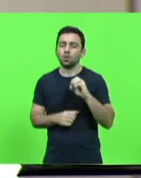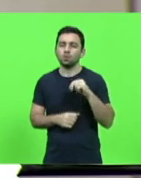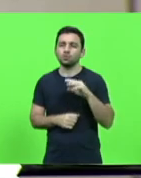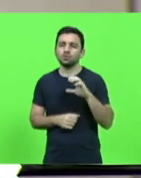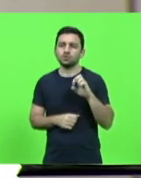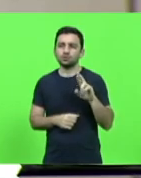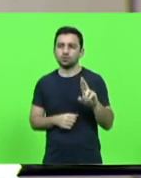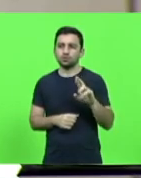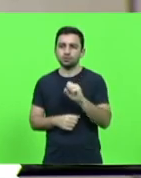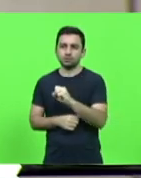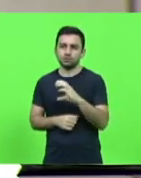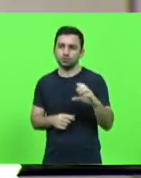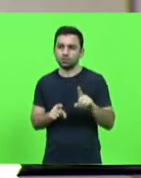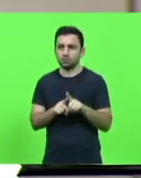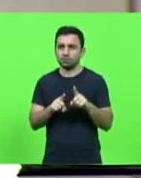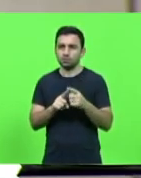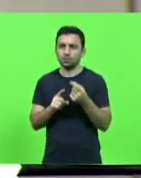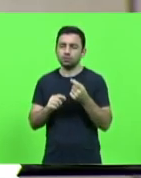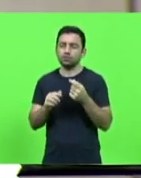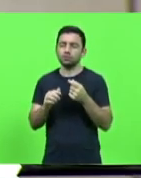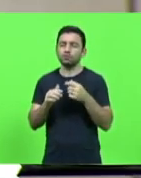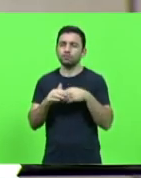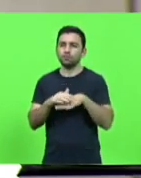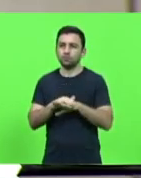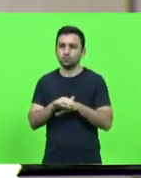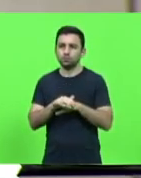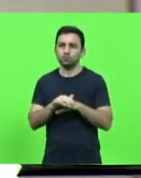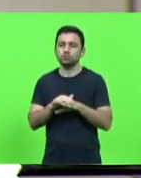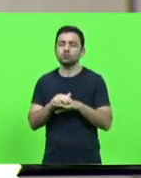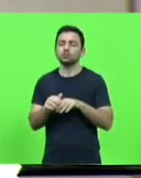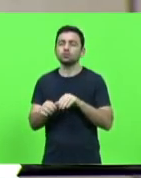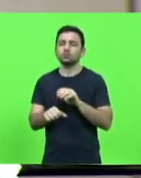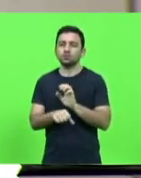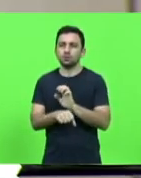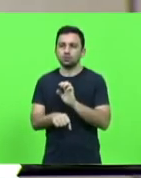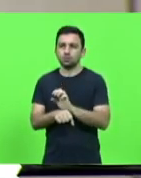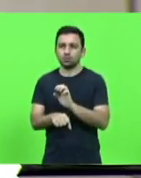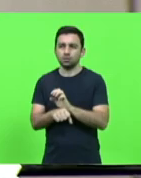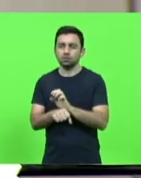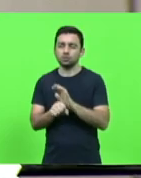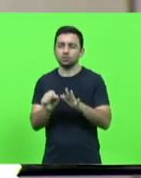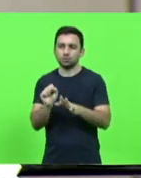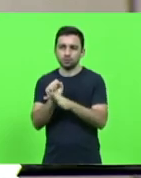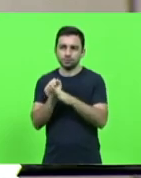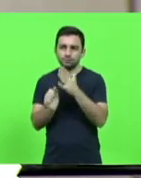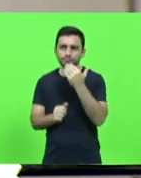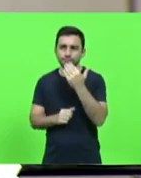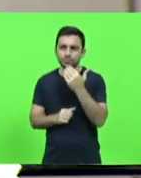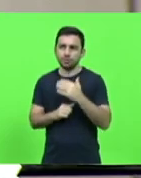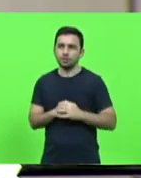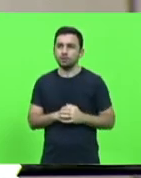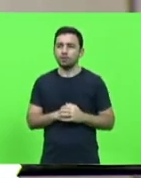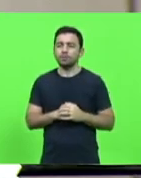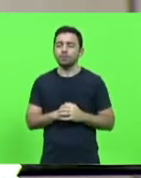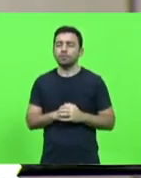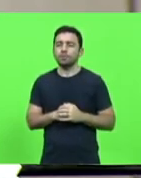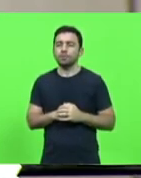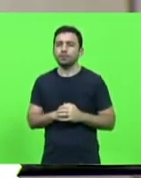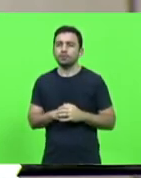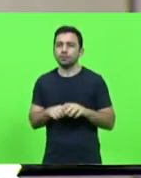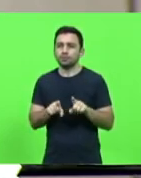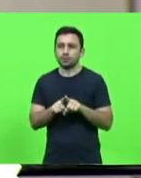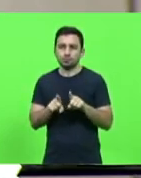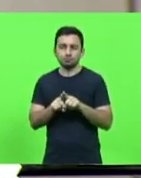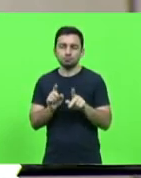Catarina, e o Fundo Estadual de Segurança Alimentar Nutricional, novamente FUNSEA, Santa Catarina.